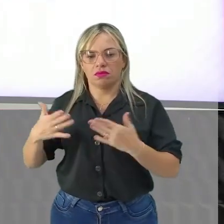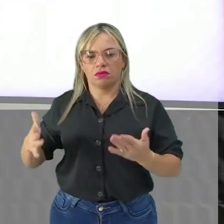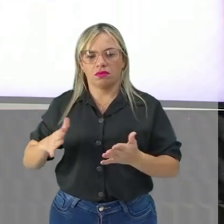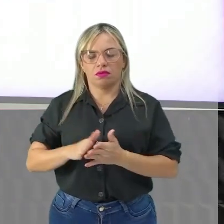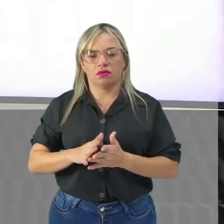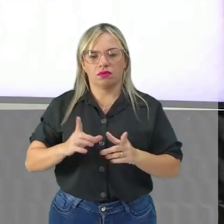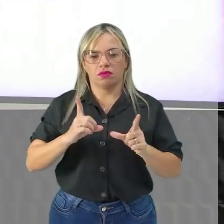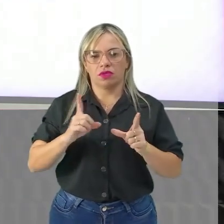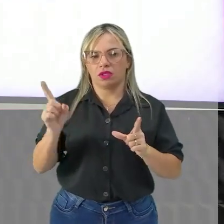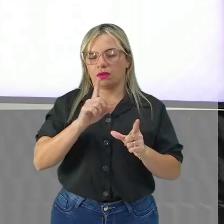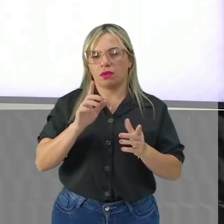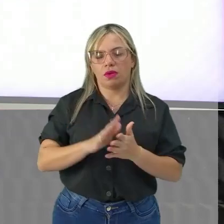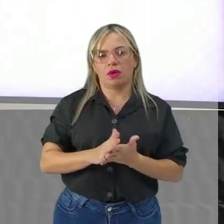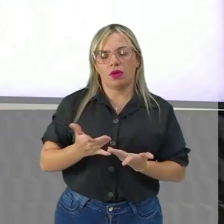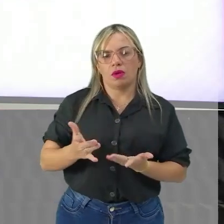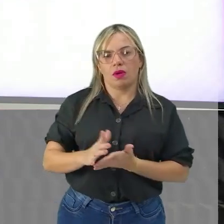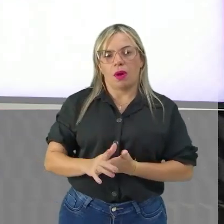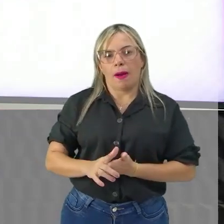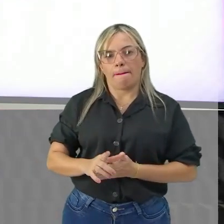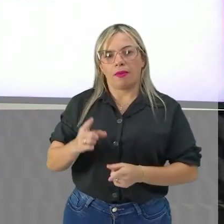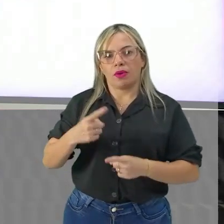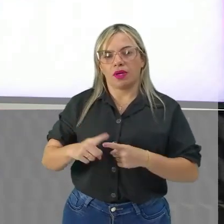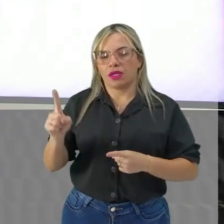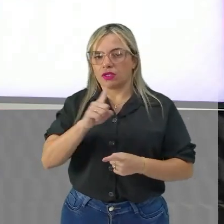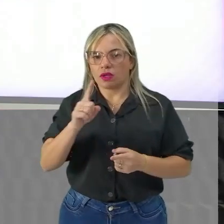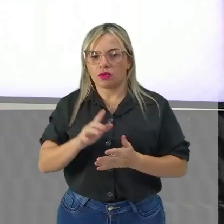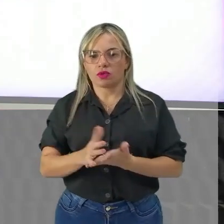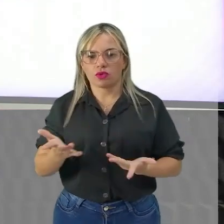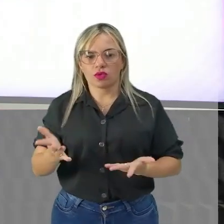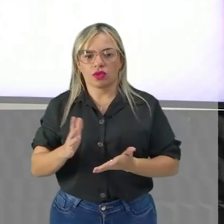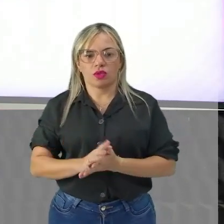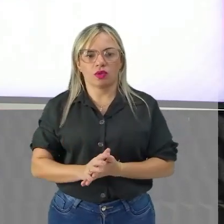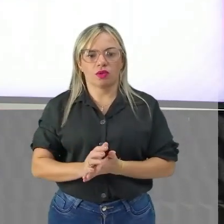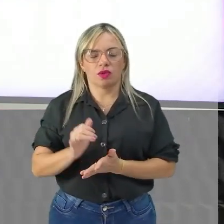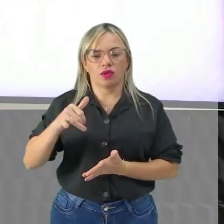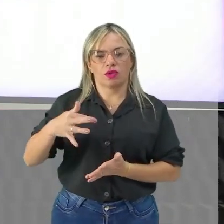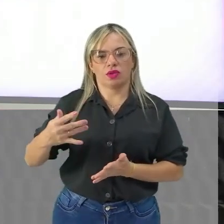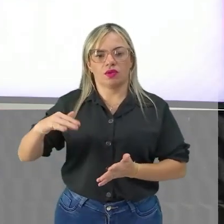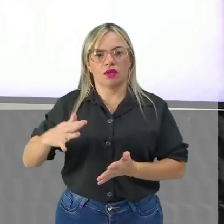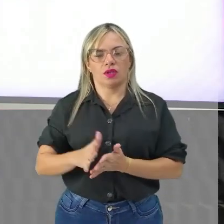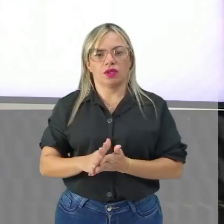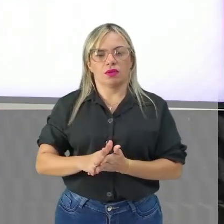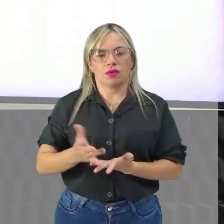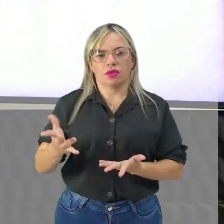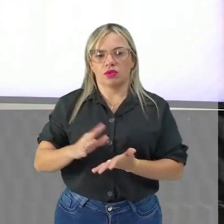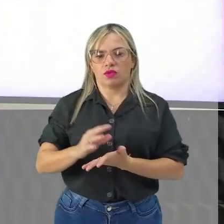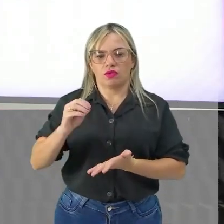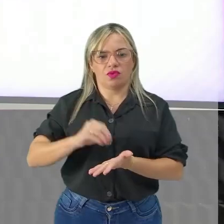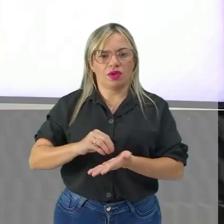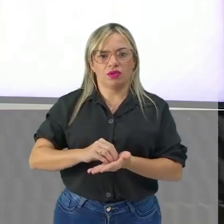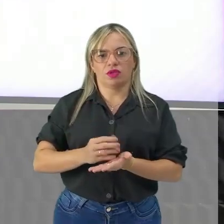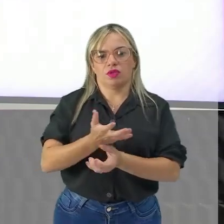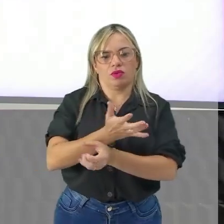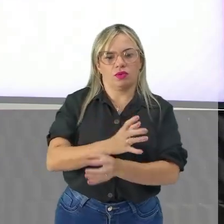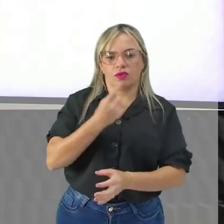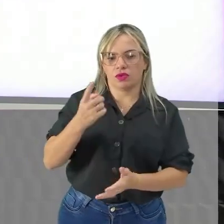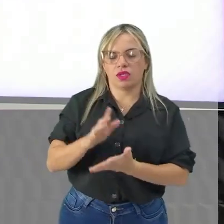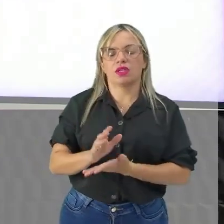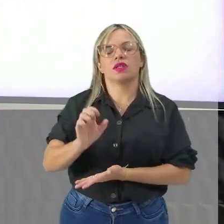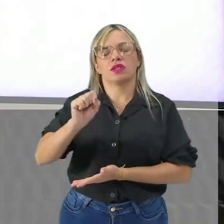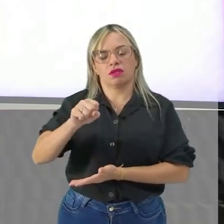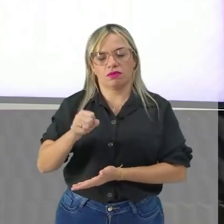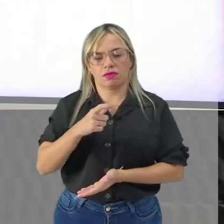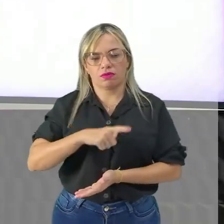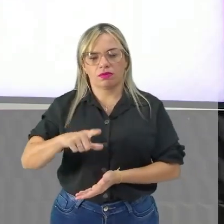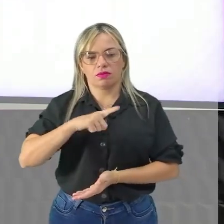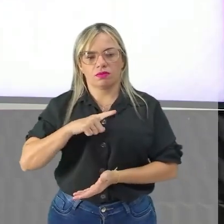alternativa, porque eles não são invertebrados, eles são vertebrados, né? Mesma coisa, a letra E, invertebrados. Então, essas duas a